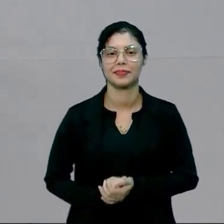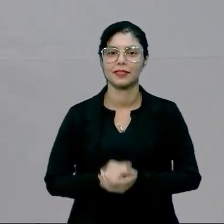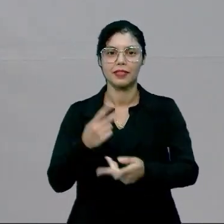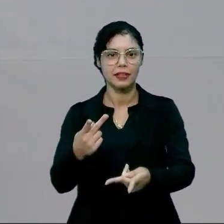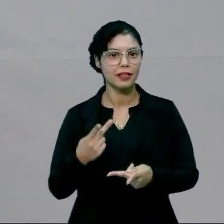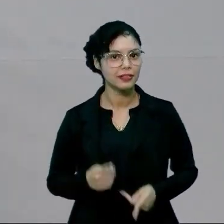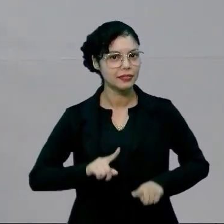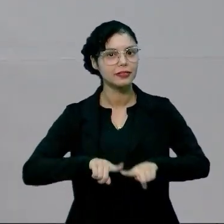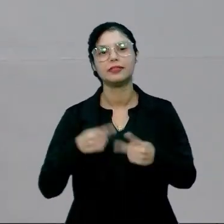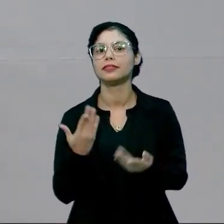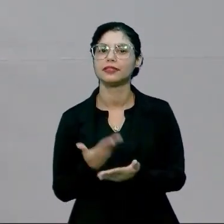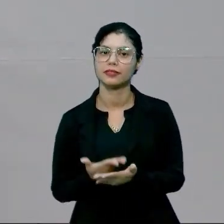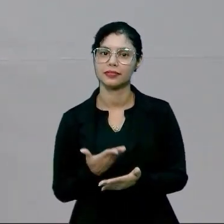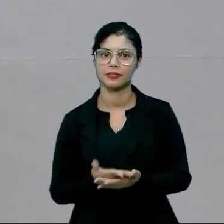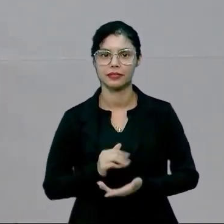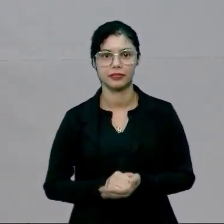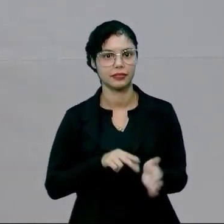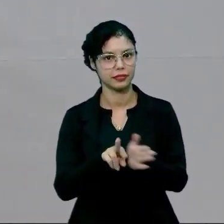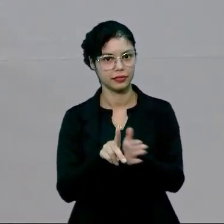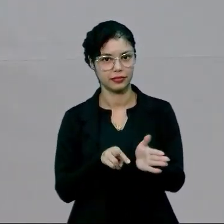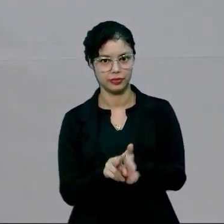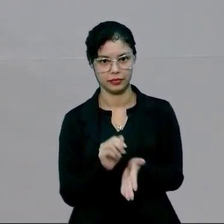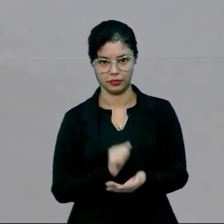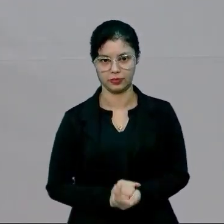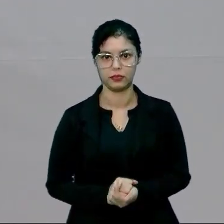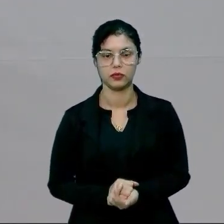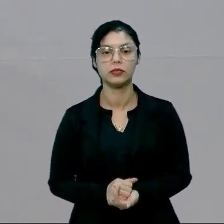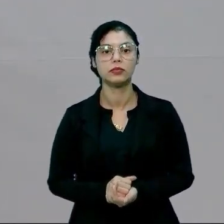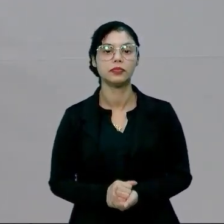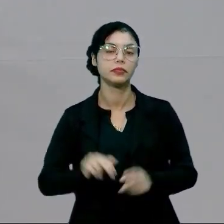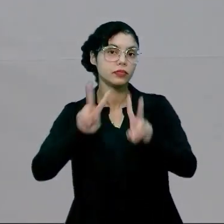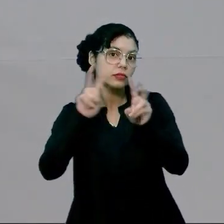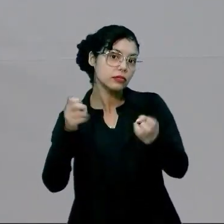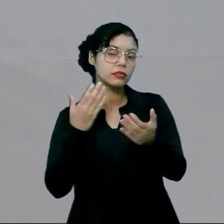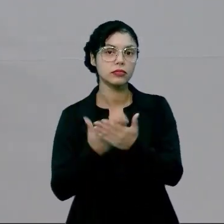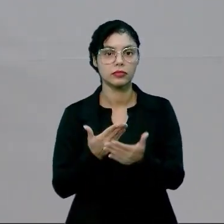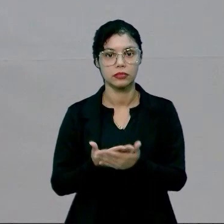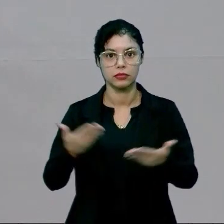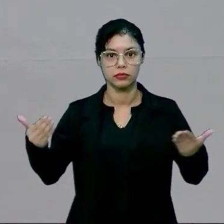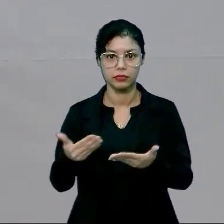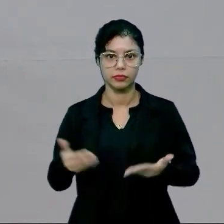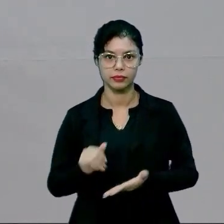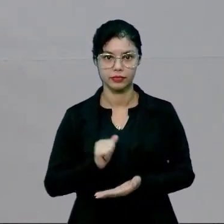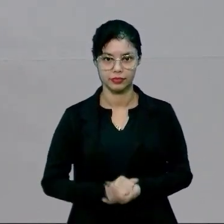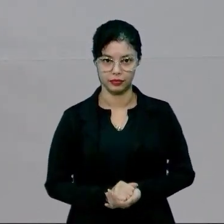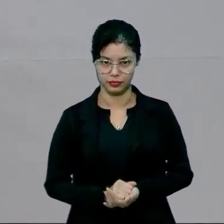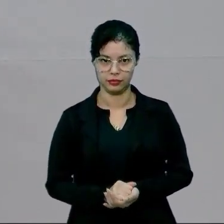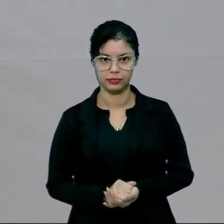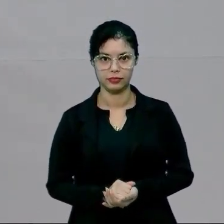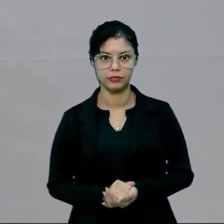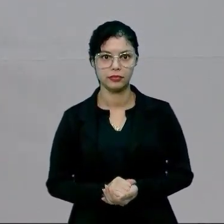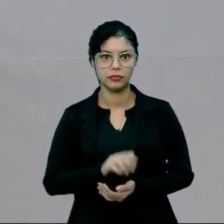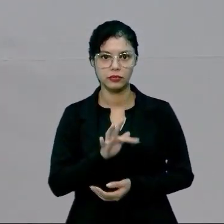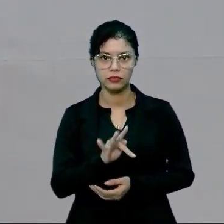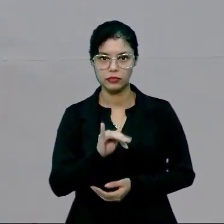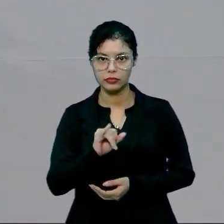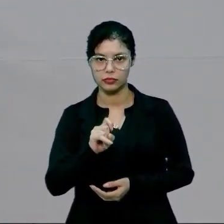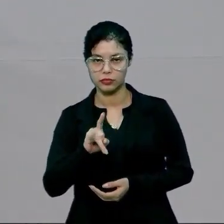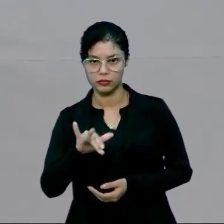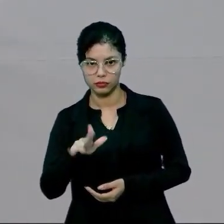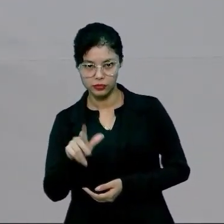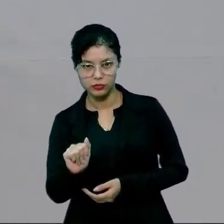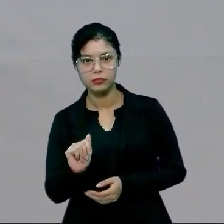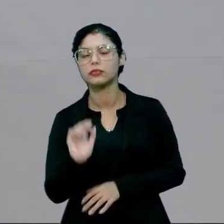Pessoal, sejam muito bem-vindos para mais uma aula de biologia. O tema da aula de hoje é sobre